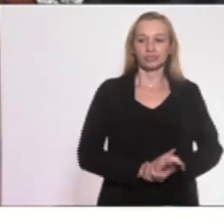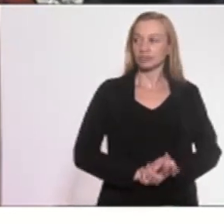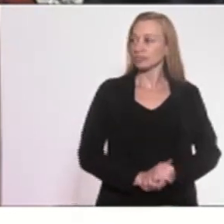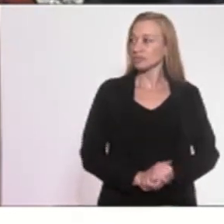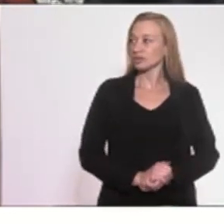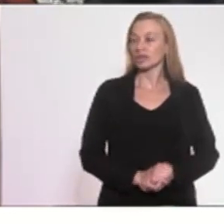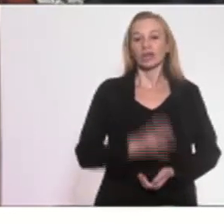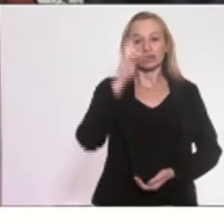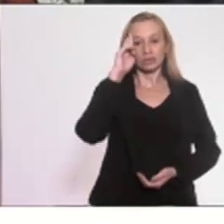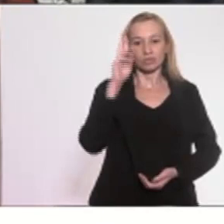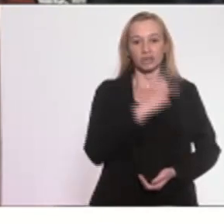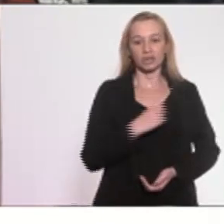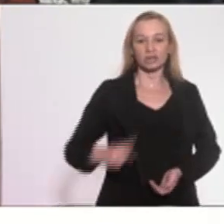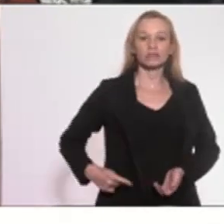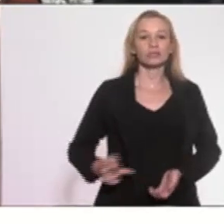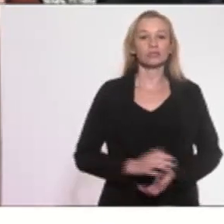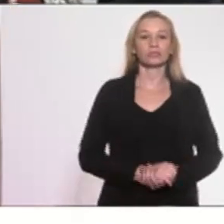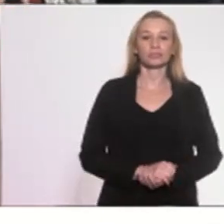Senhor